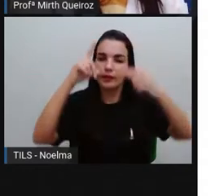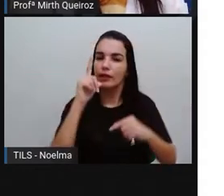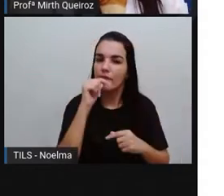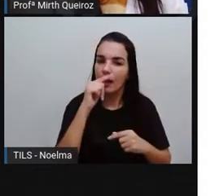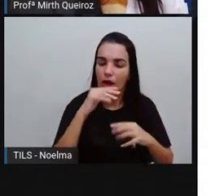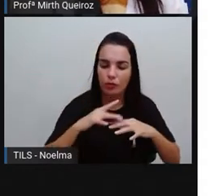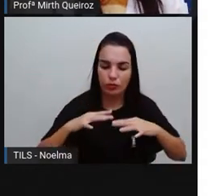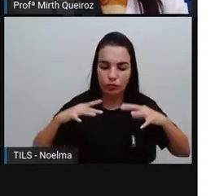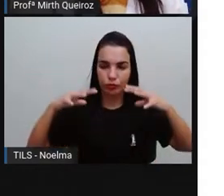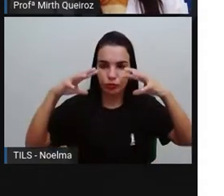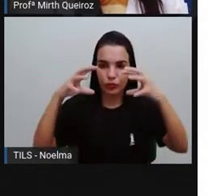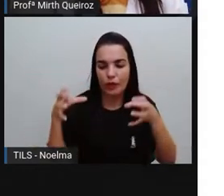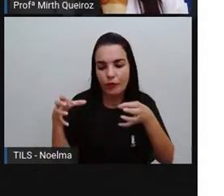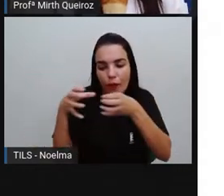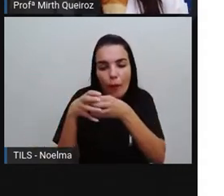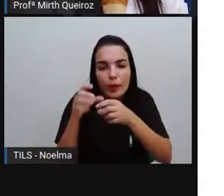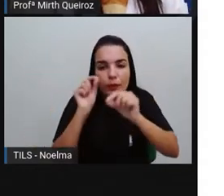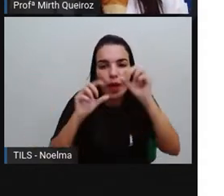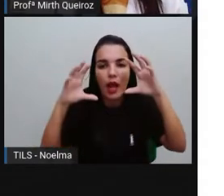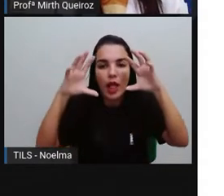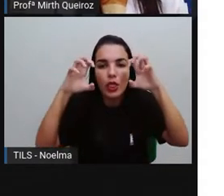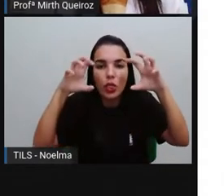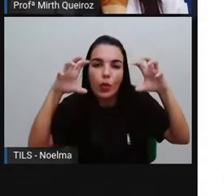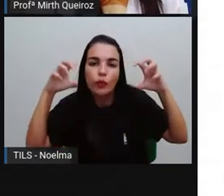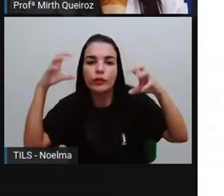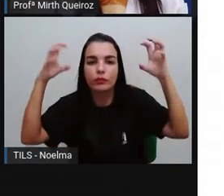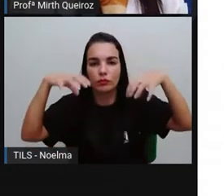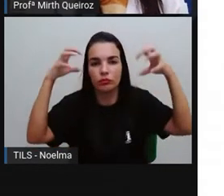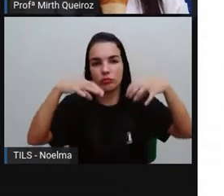o ambiente, água, certo?